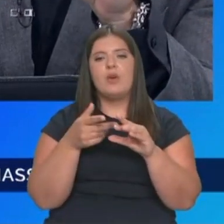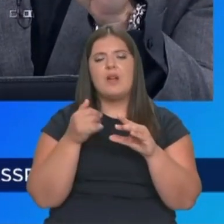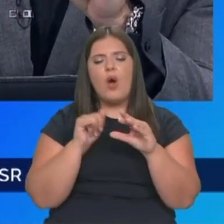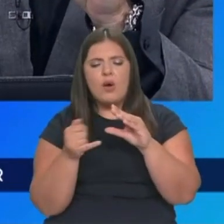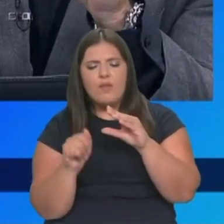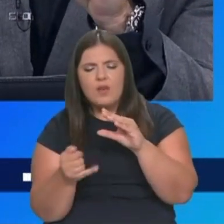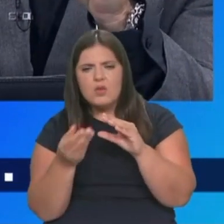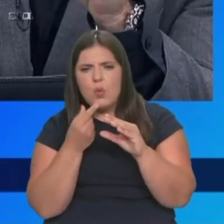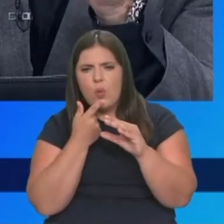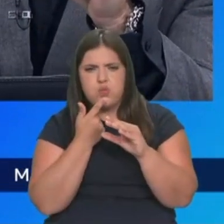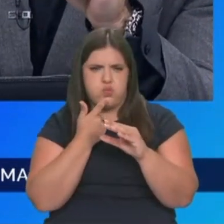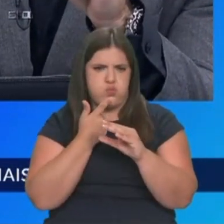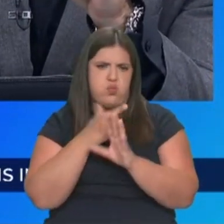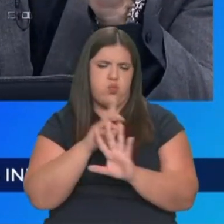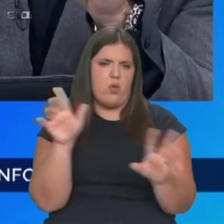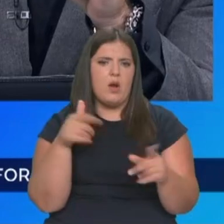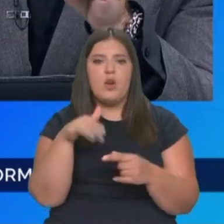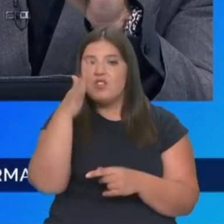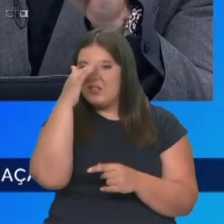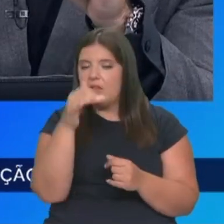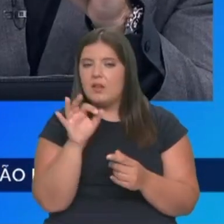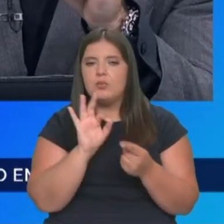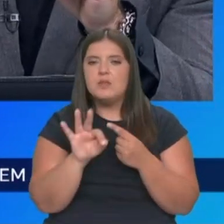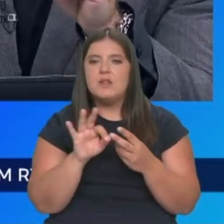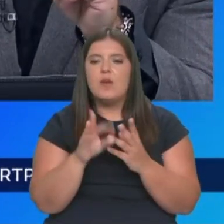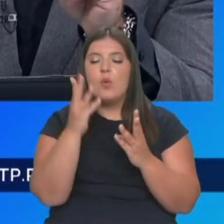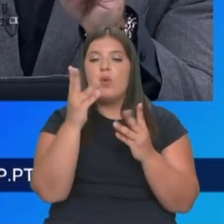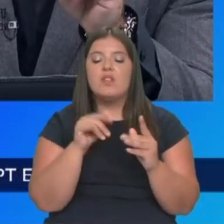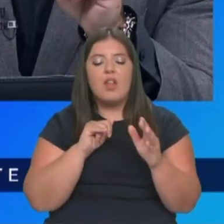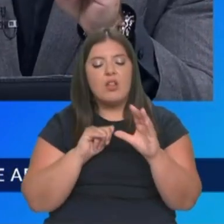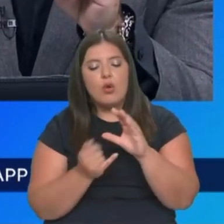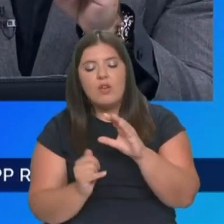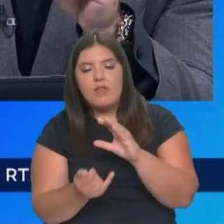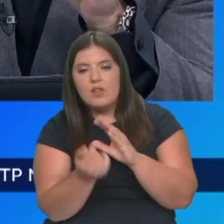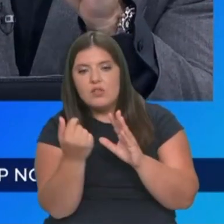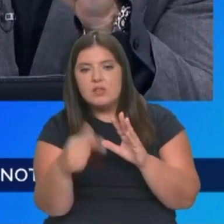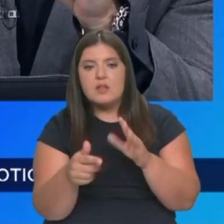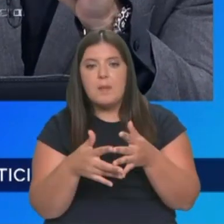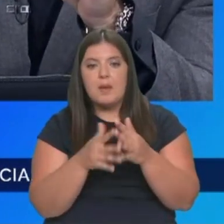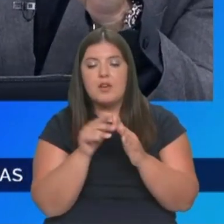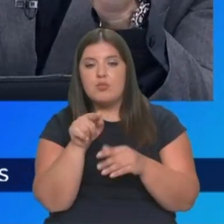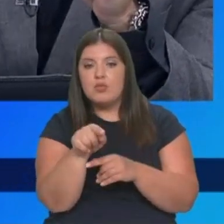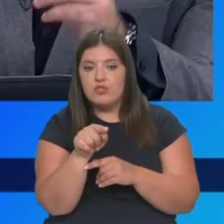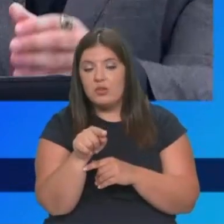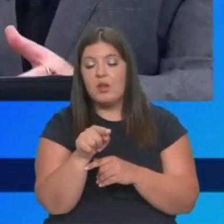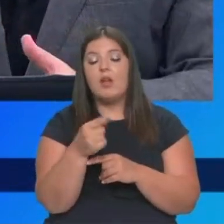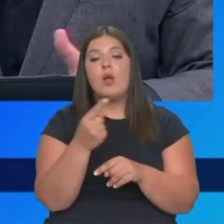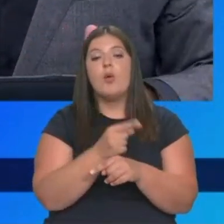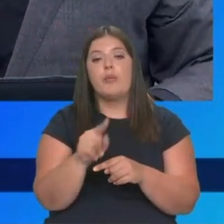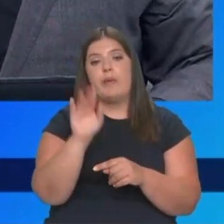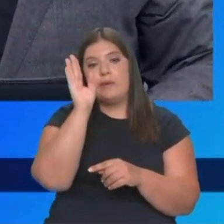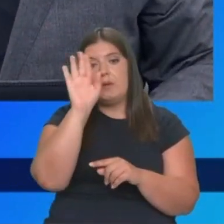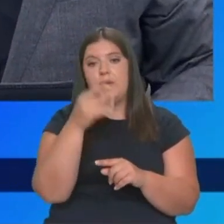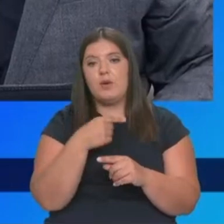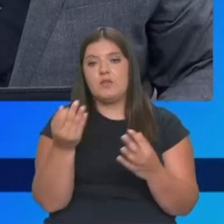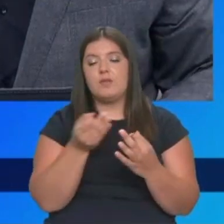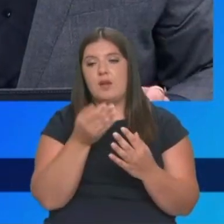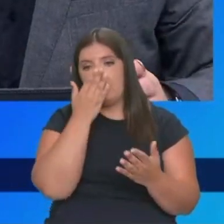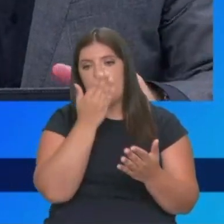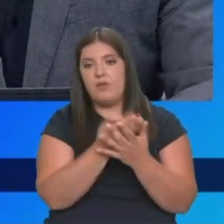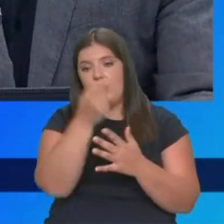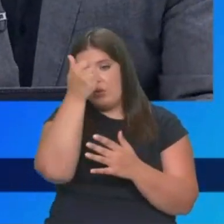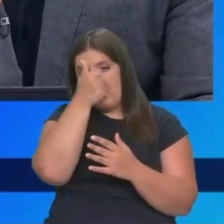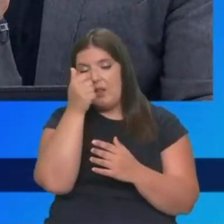orifícios. Nós precisamos ter uma ideia precisa da quantidade de orifícios que tinha este mecanismo. Porquê? Para sabermos, nós estamos de facto perante um